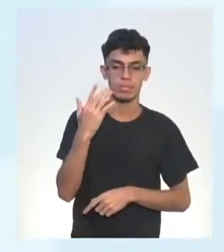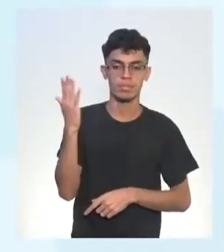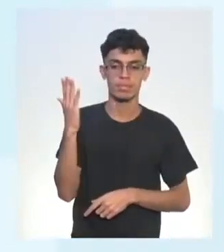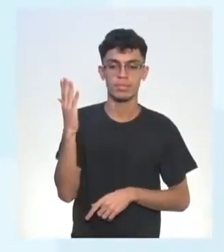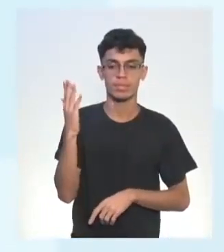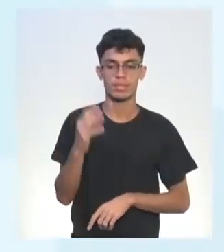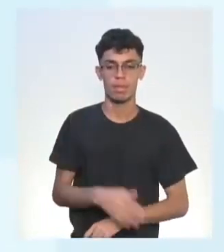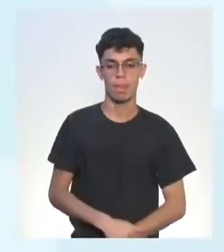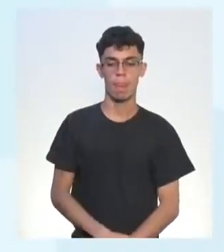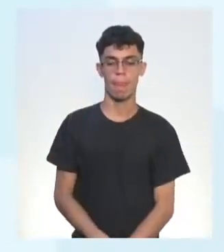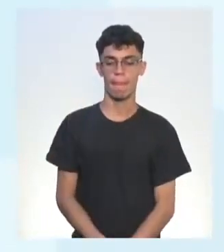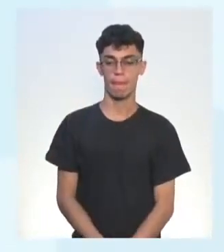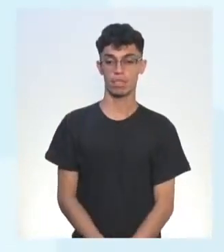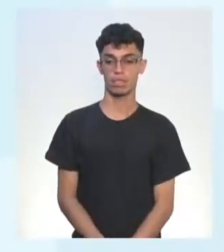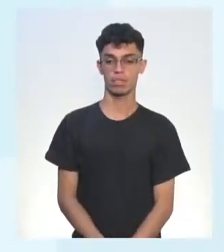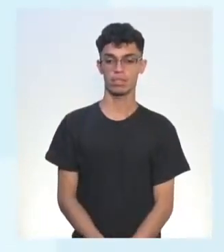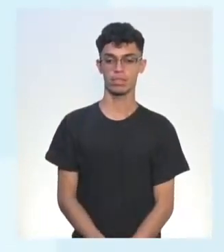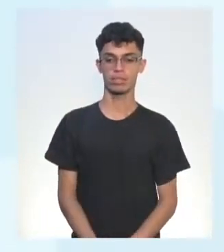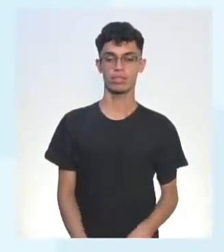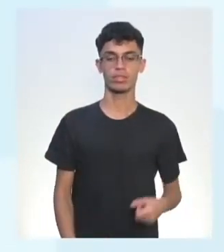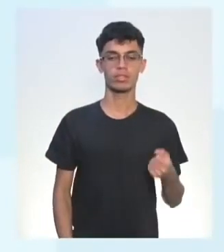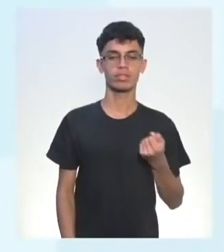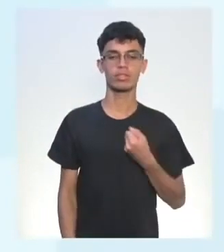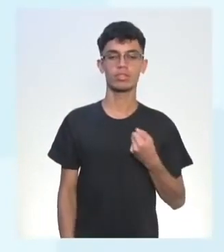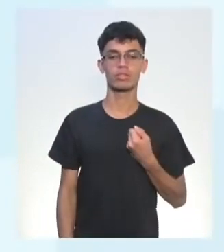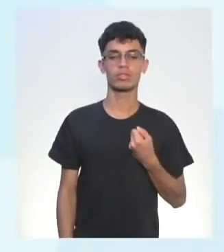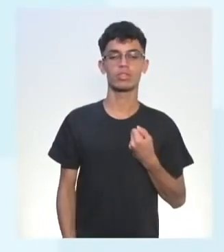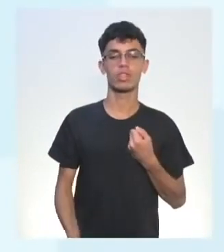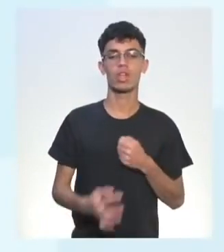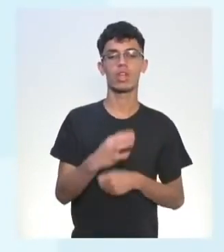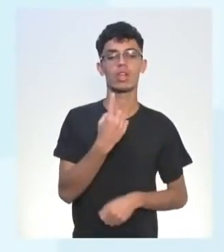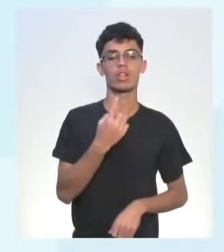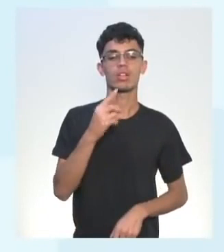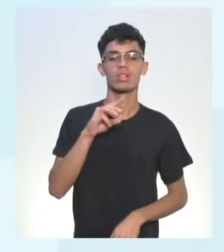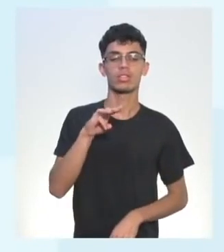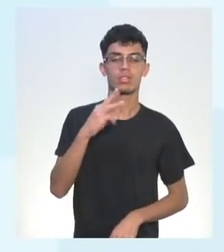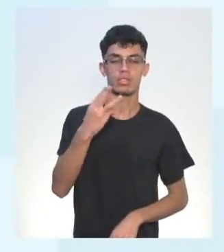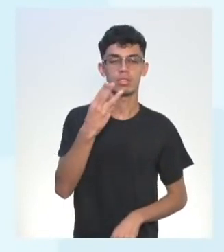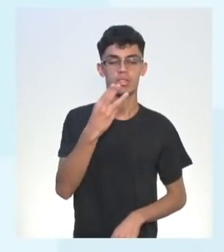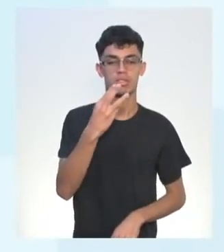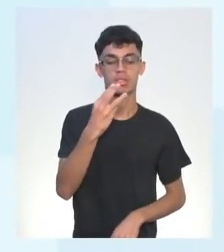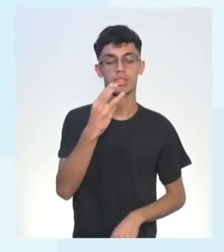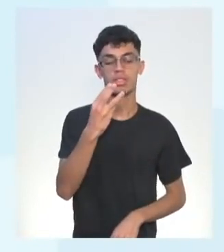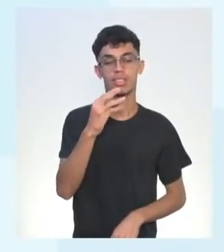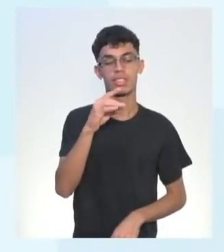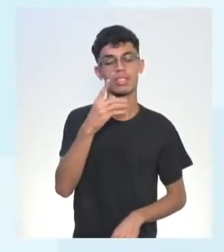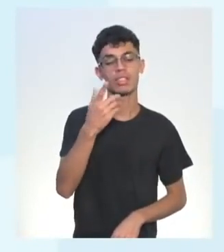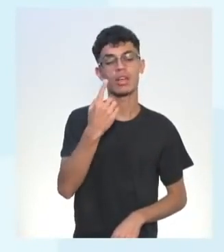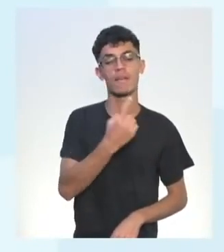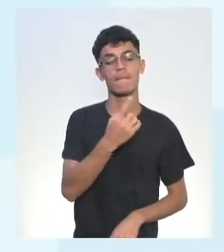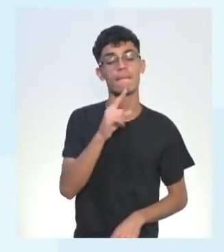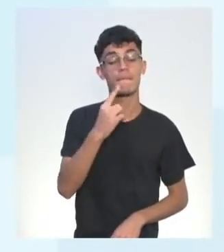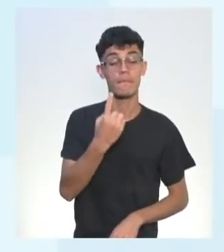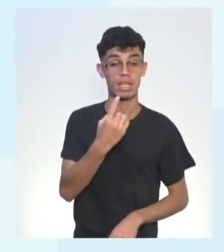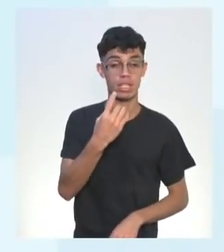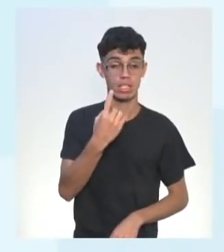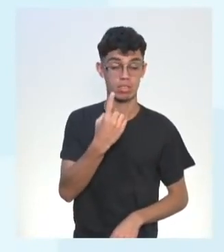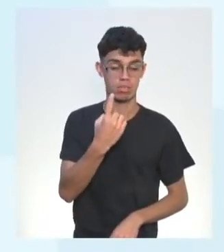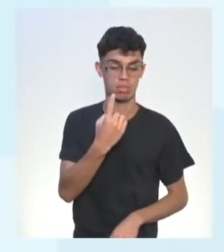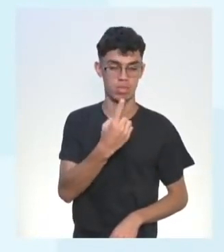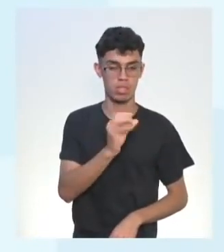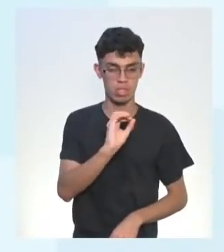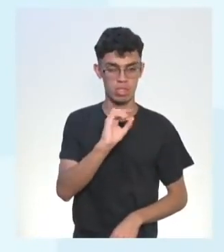telinha aqui, ó. Este número aqui, ó, 1.000.000º que fala, ele também é chamado de micro.